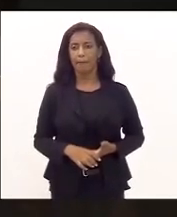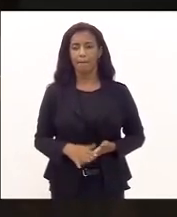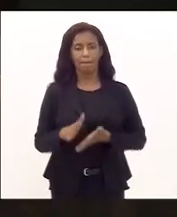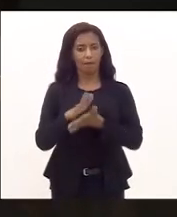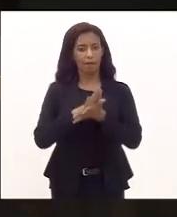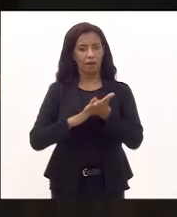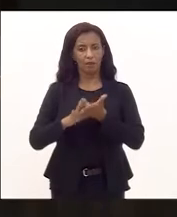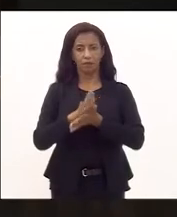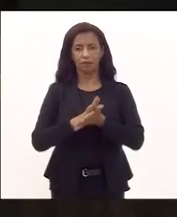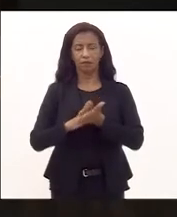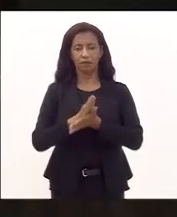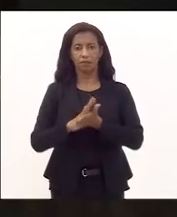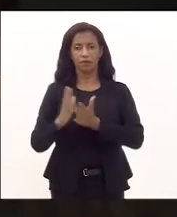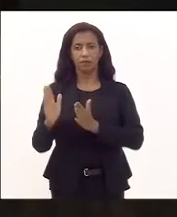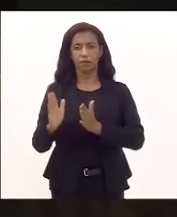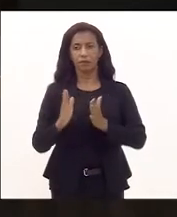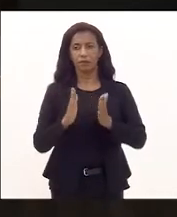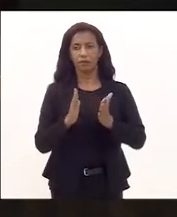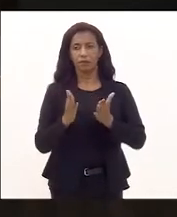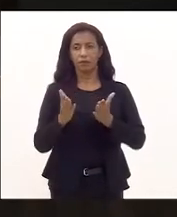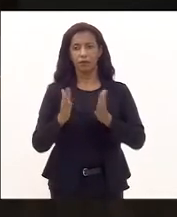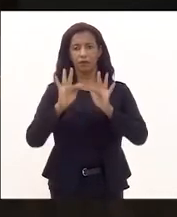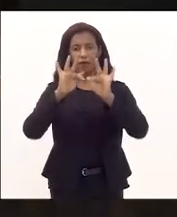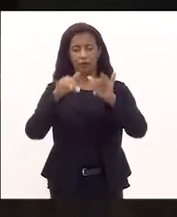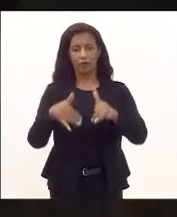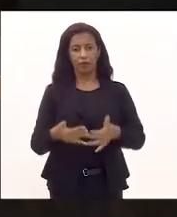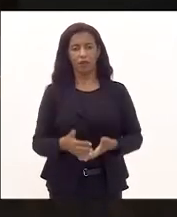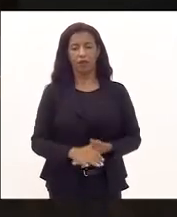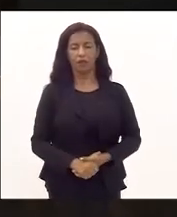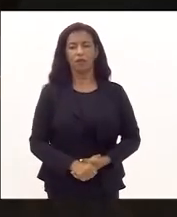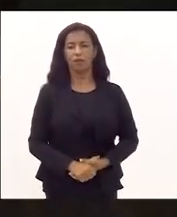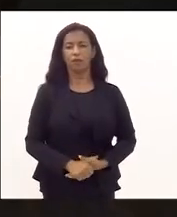Nada mais havendo a tratar na ordem do dia, passo o seu expediente